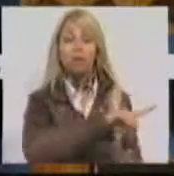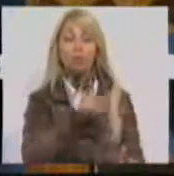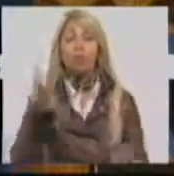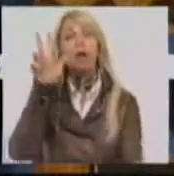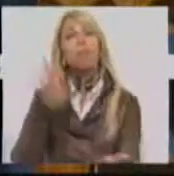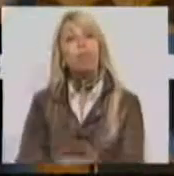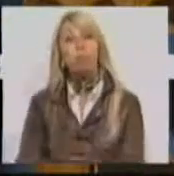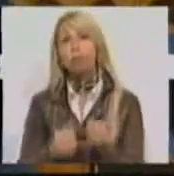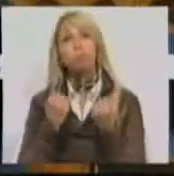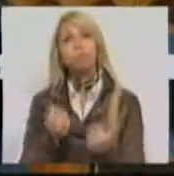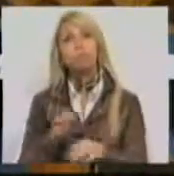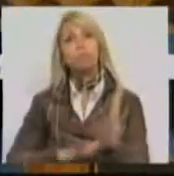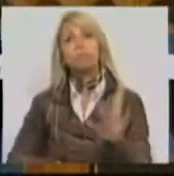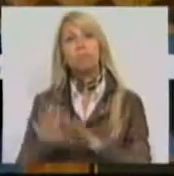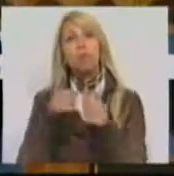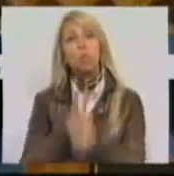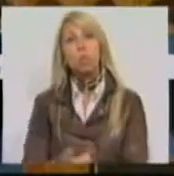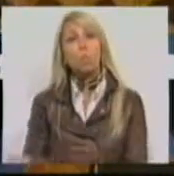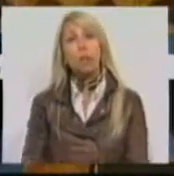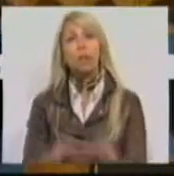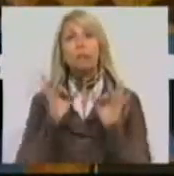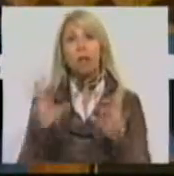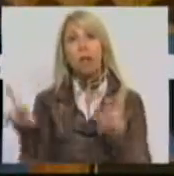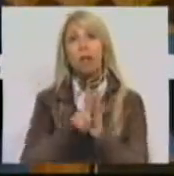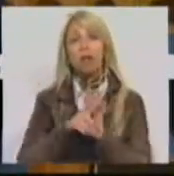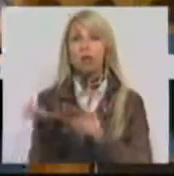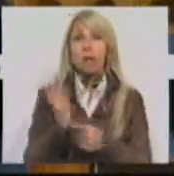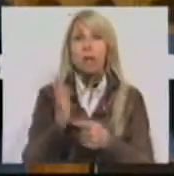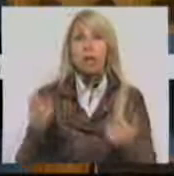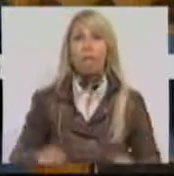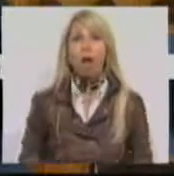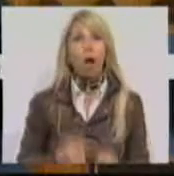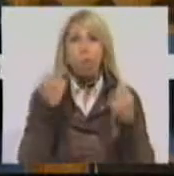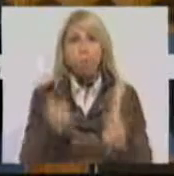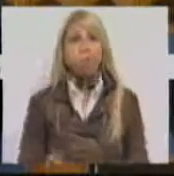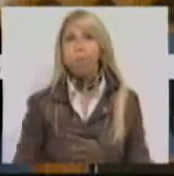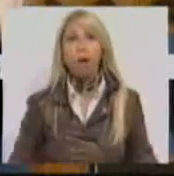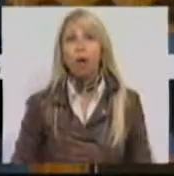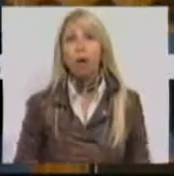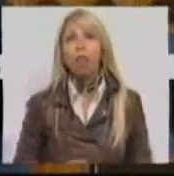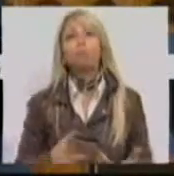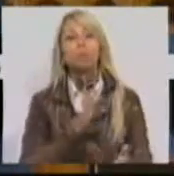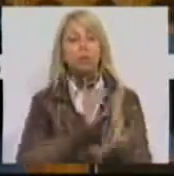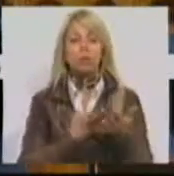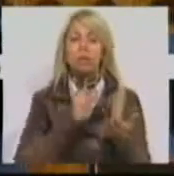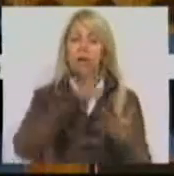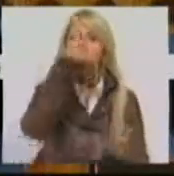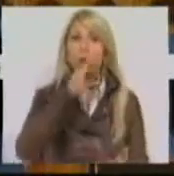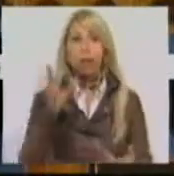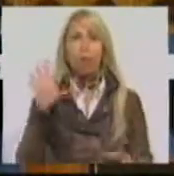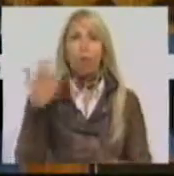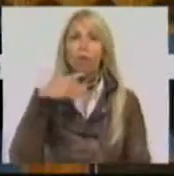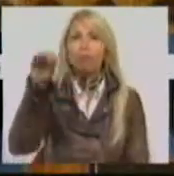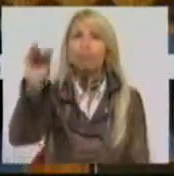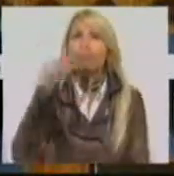são incapazes de a fazerem cumprir, como é o caso da lei do cinema. São incapazes. E o seu secretário de Estado, quando é interrogado sobre